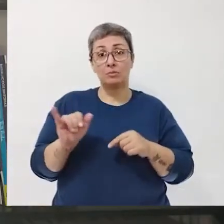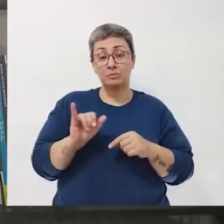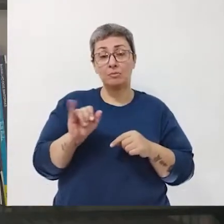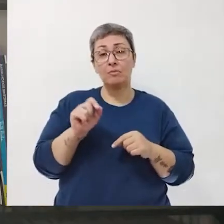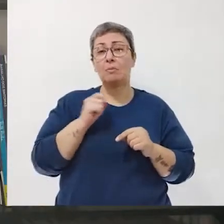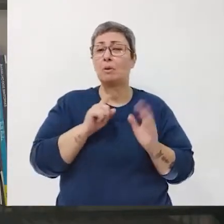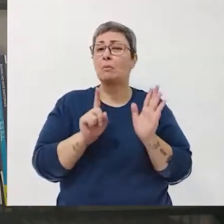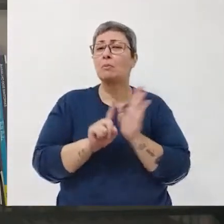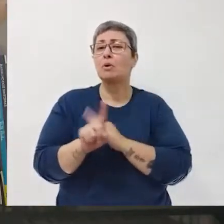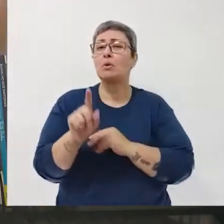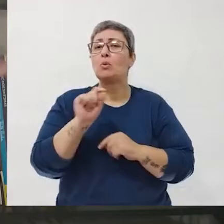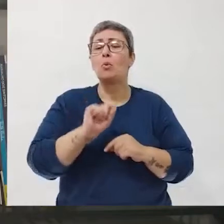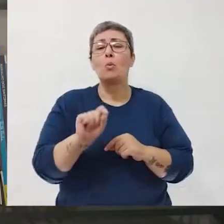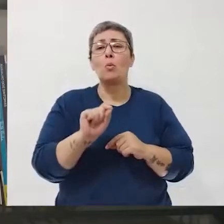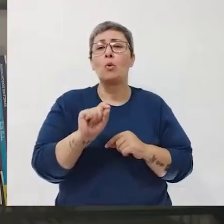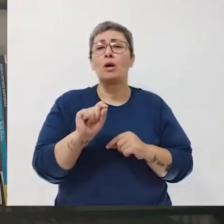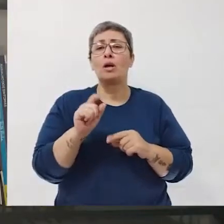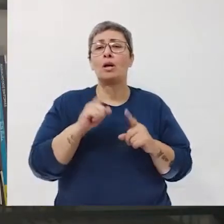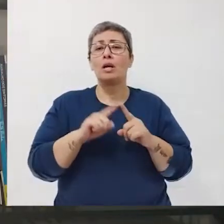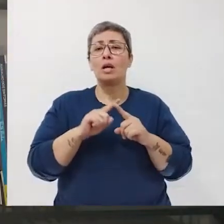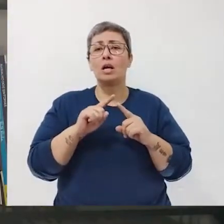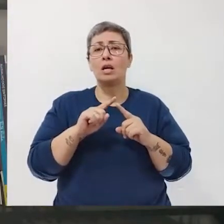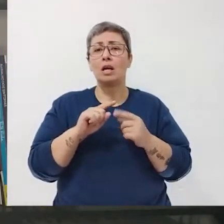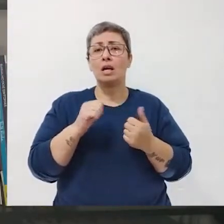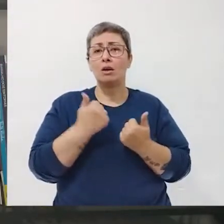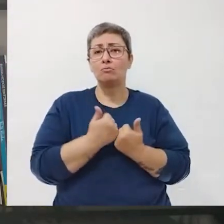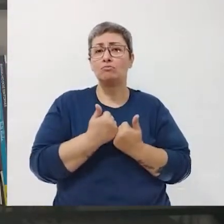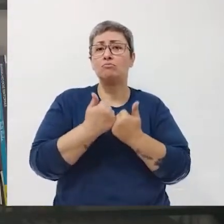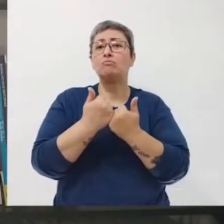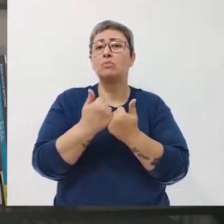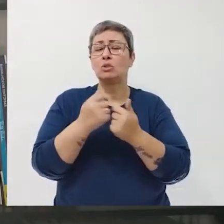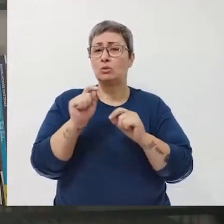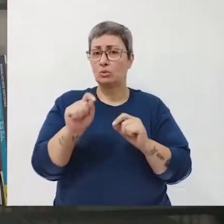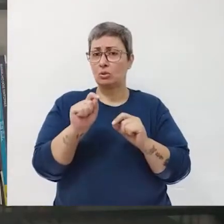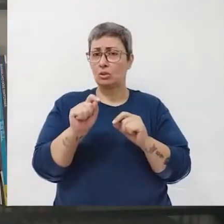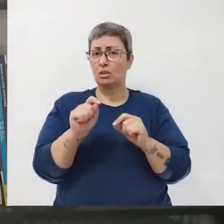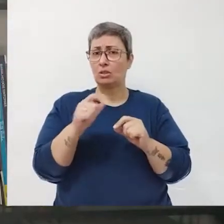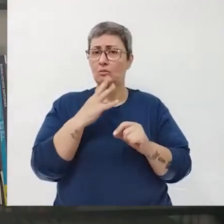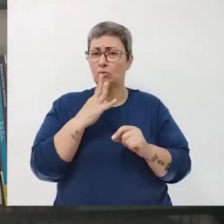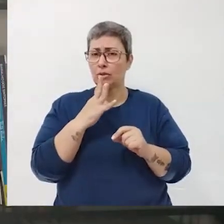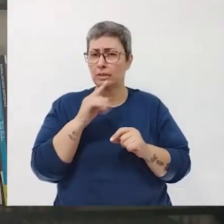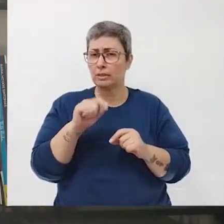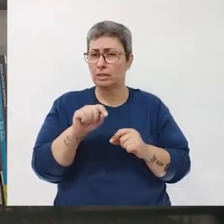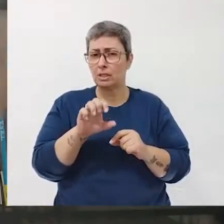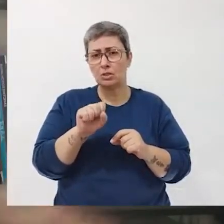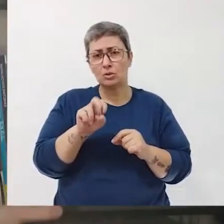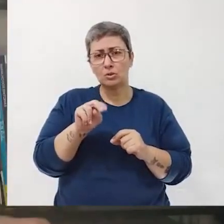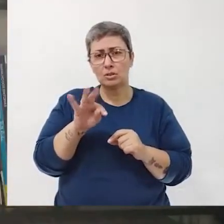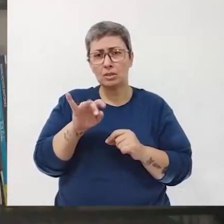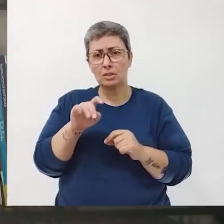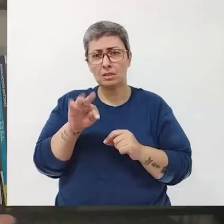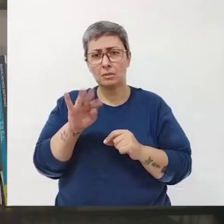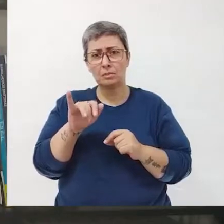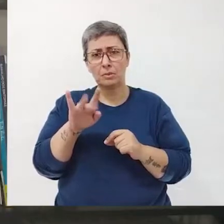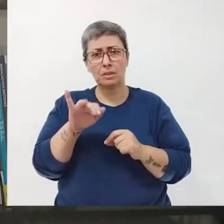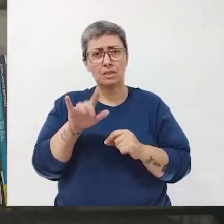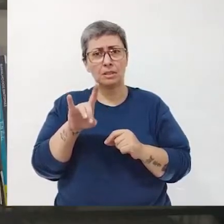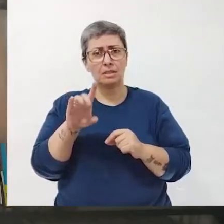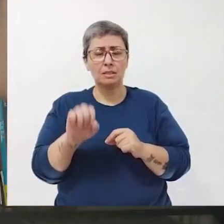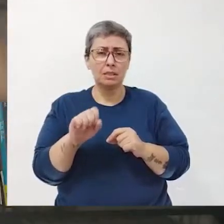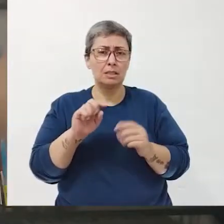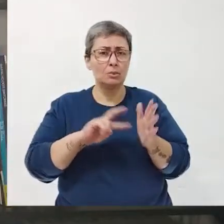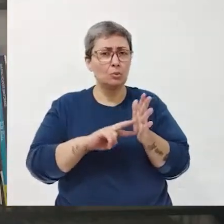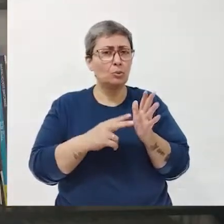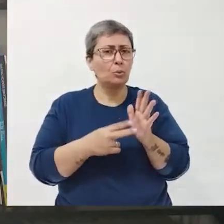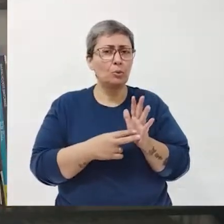aí eu te pergunto, o que é sustentabilidade? Vocês já devem ter ouvido falar, né? Mas vocês sabem o que é? Ou, sei lá,